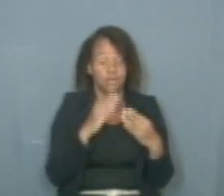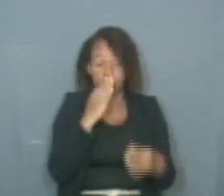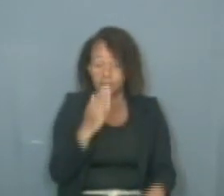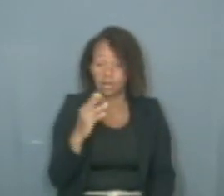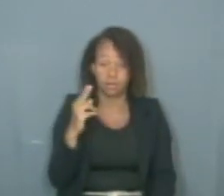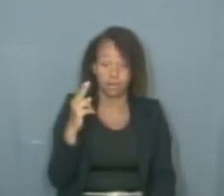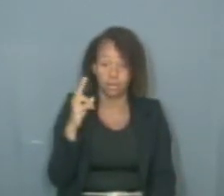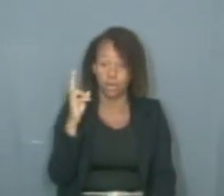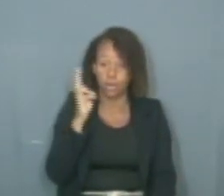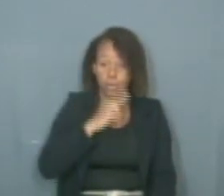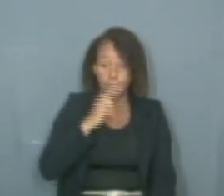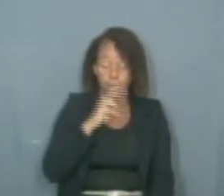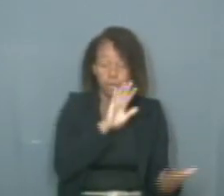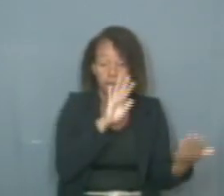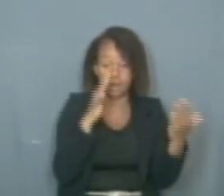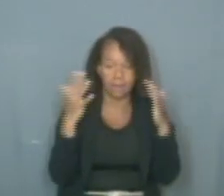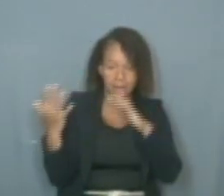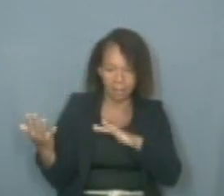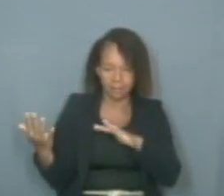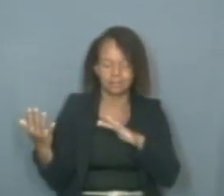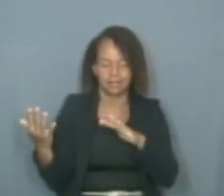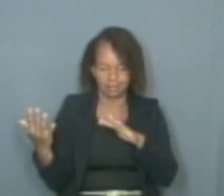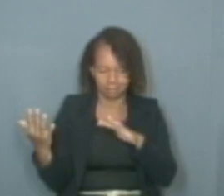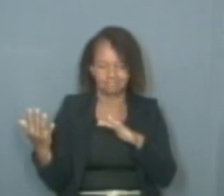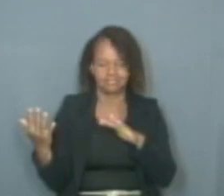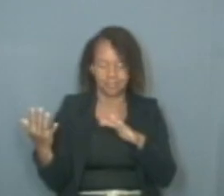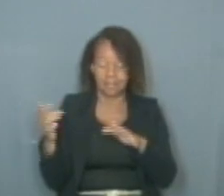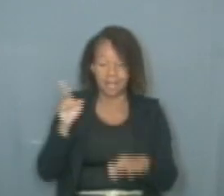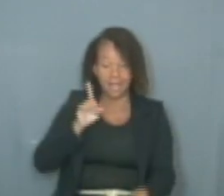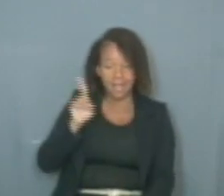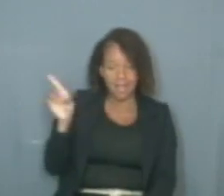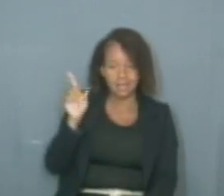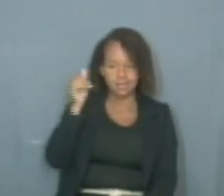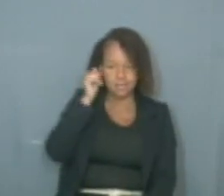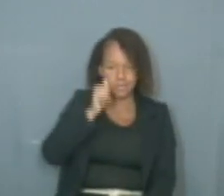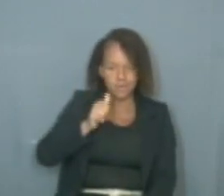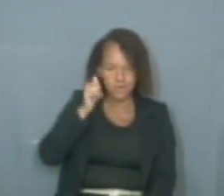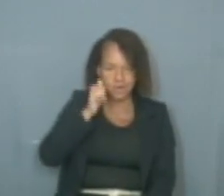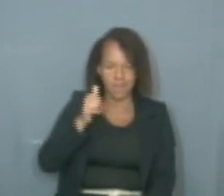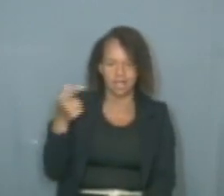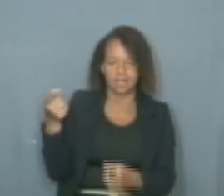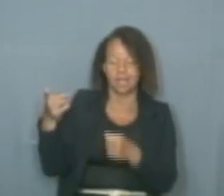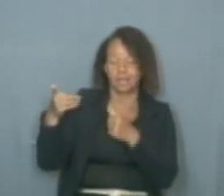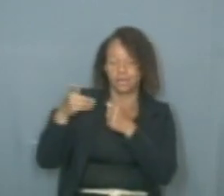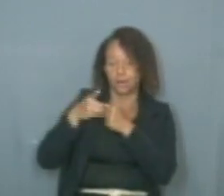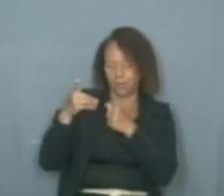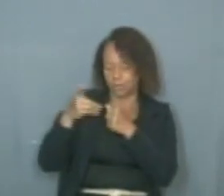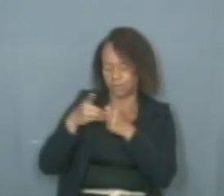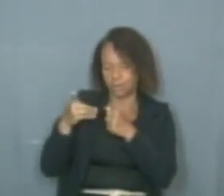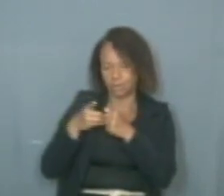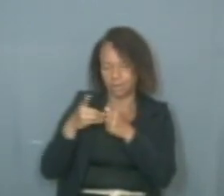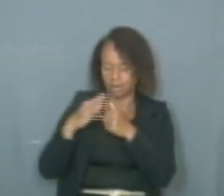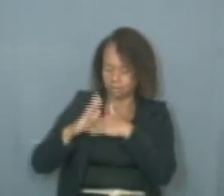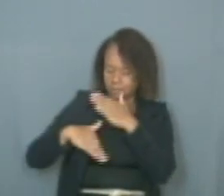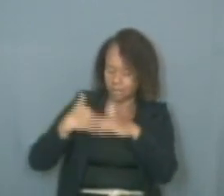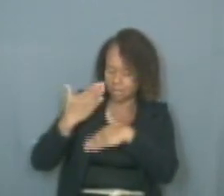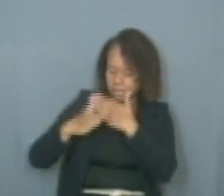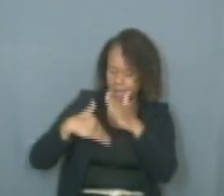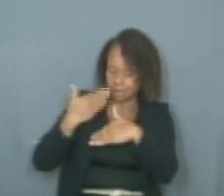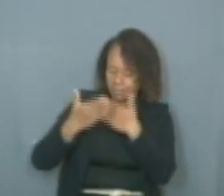emergência climática. Ela, que inclusive é doutora em